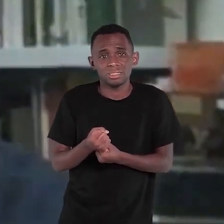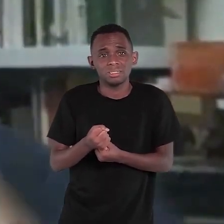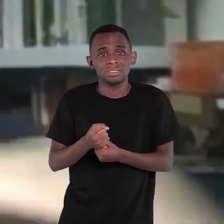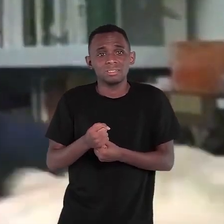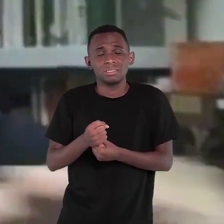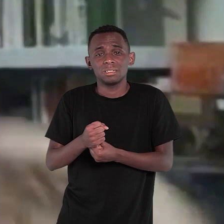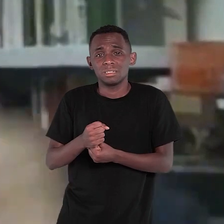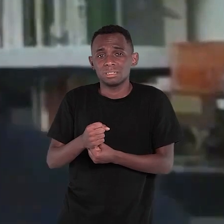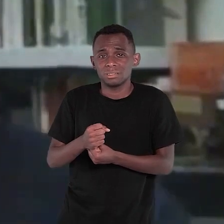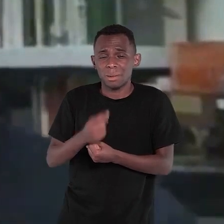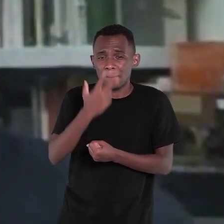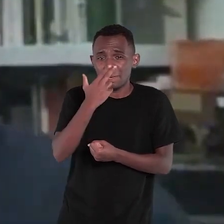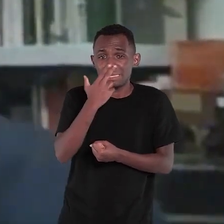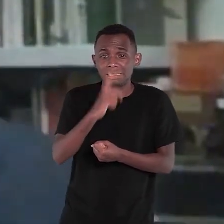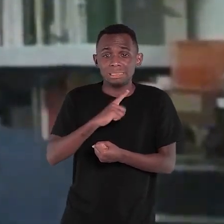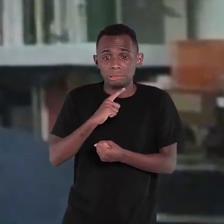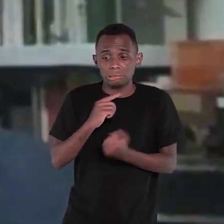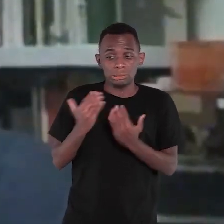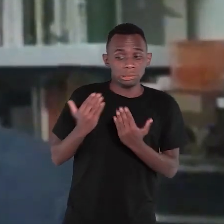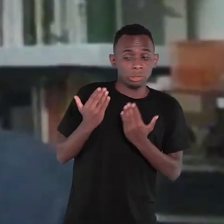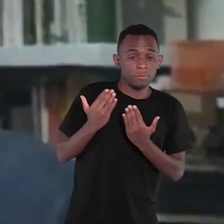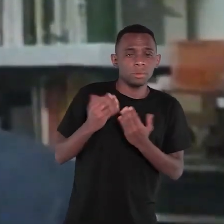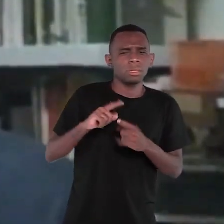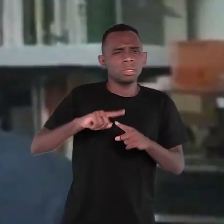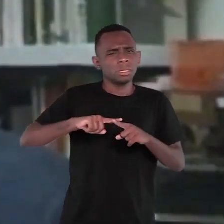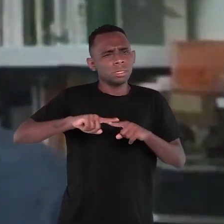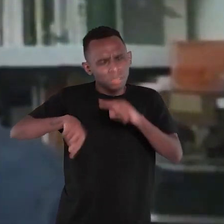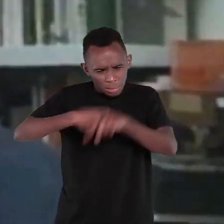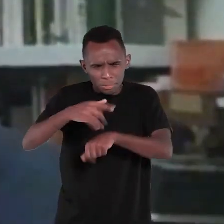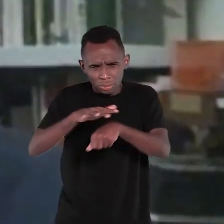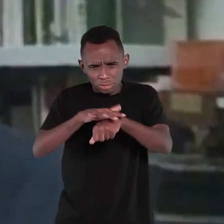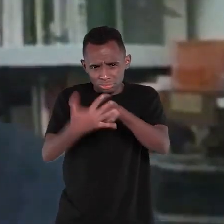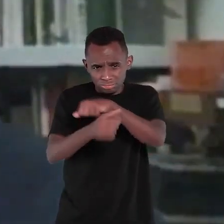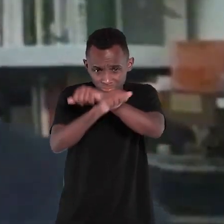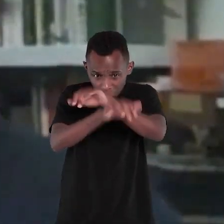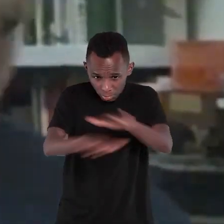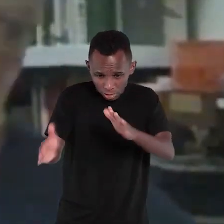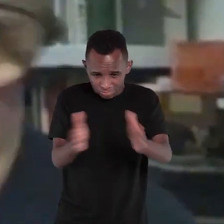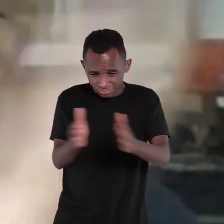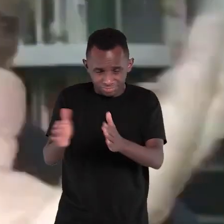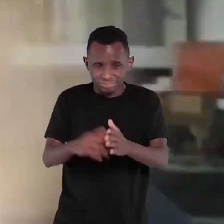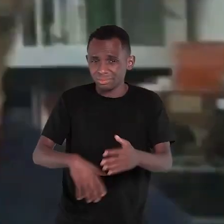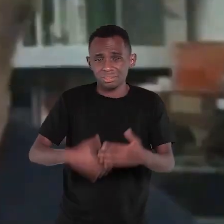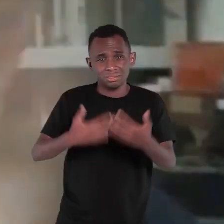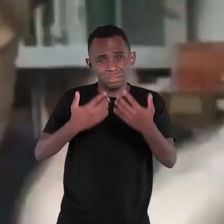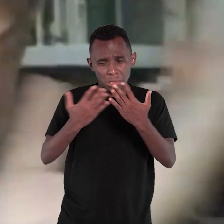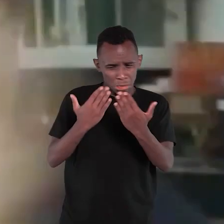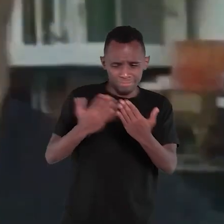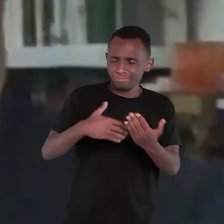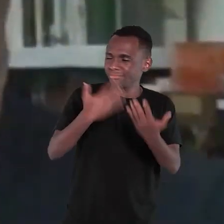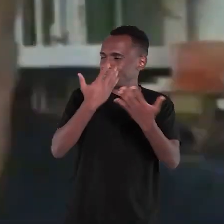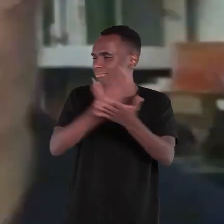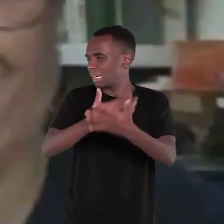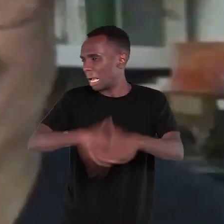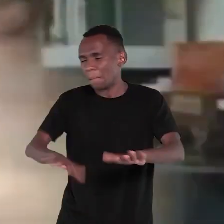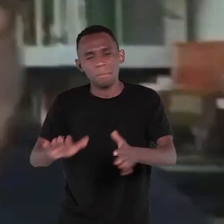o mundo da edição via com muita desconfiança a isso, mas depois que veio a pandemia, acabou a desconfiança, acabou tudo,